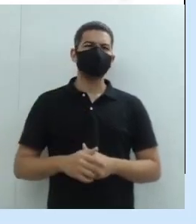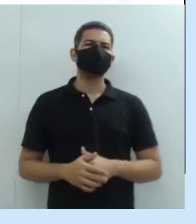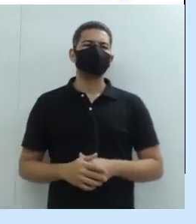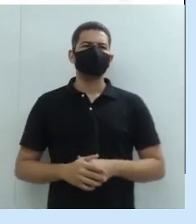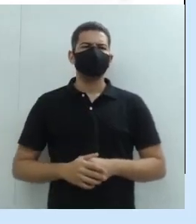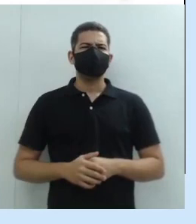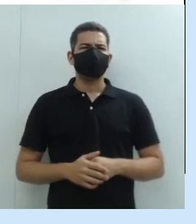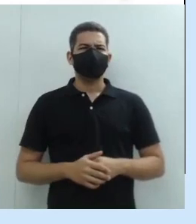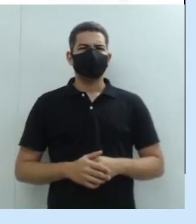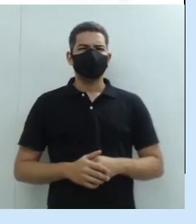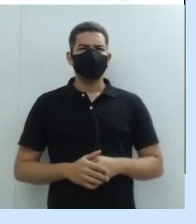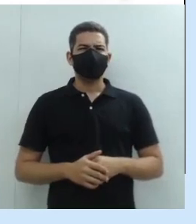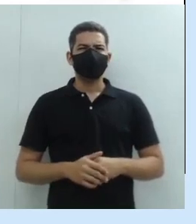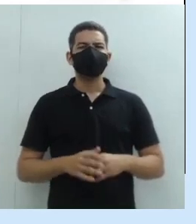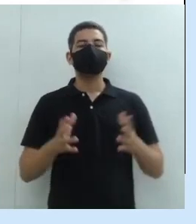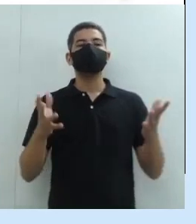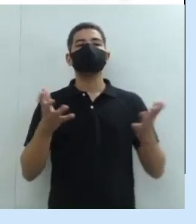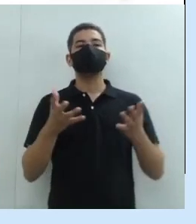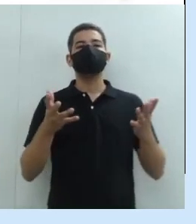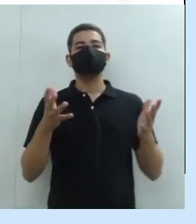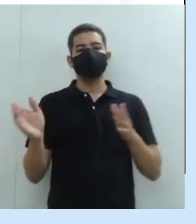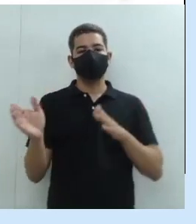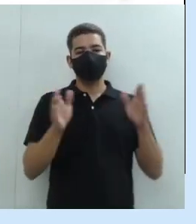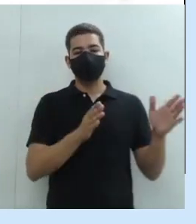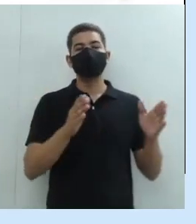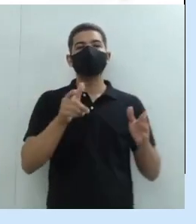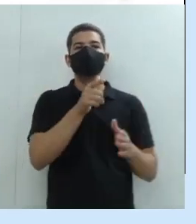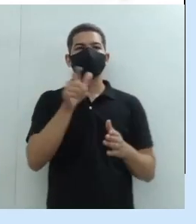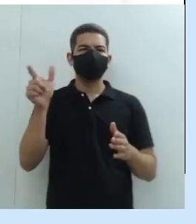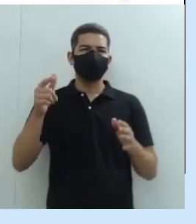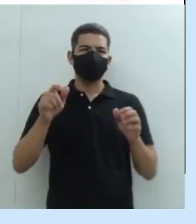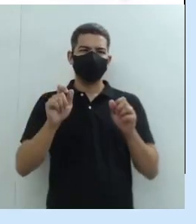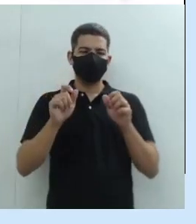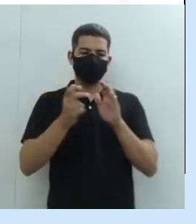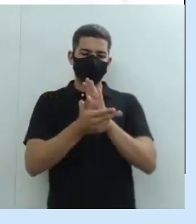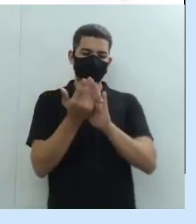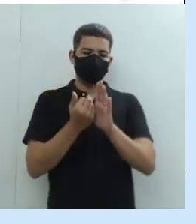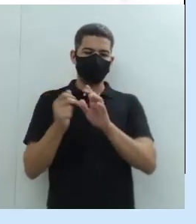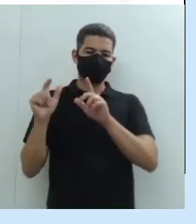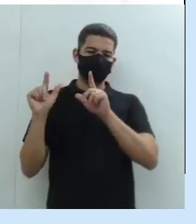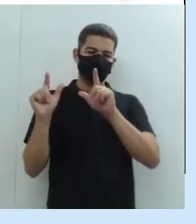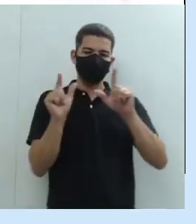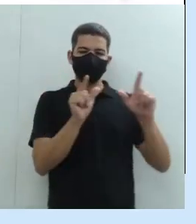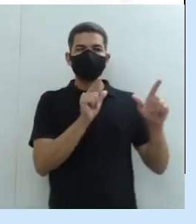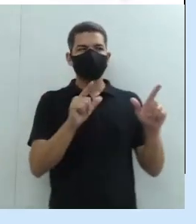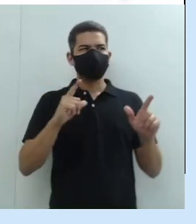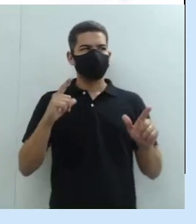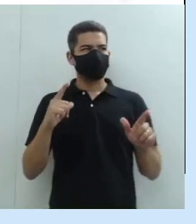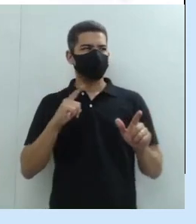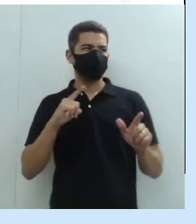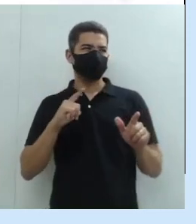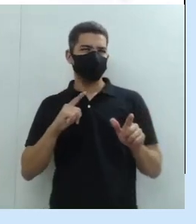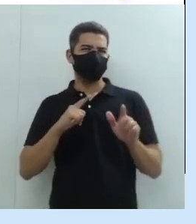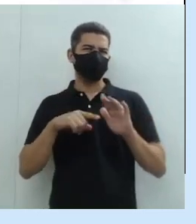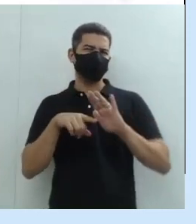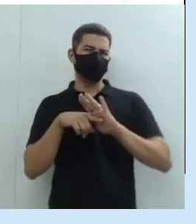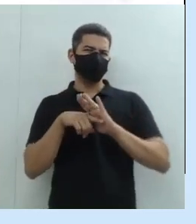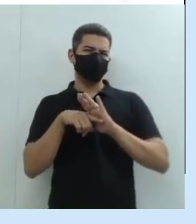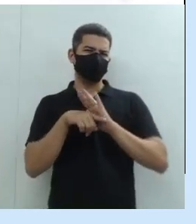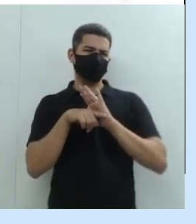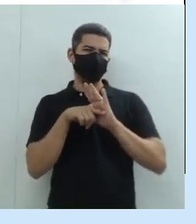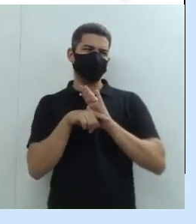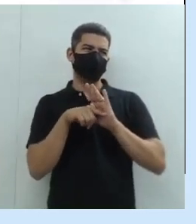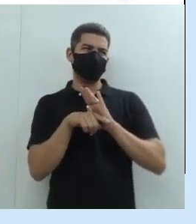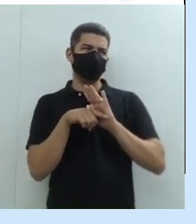Bom, agora eu trouxe para vocês uma próxima tirinha e que nessa tirinha nós vamos analisar um